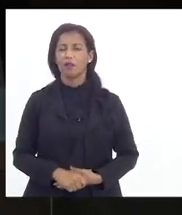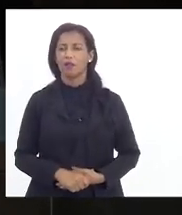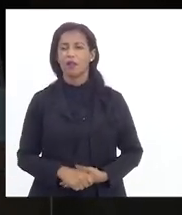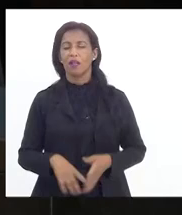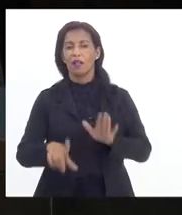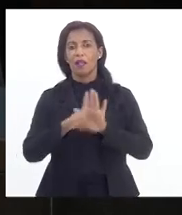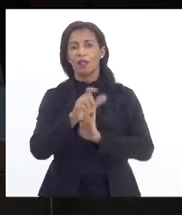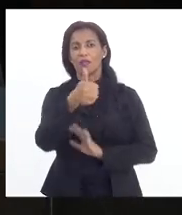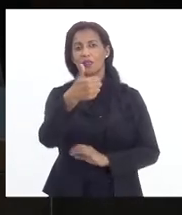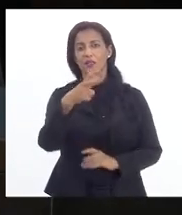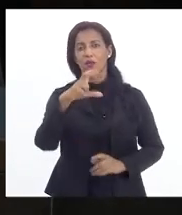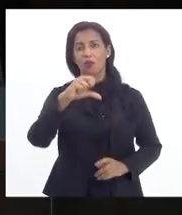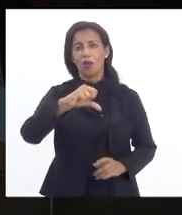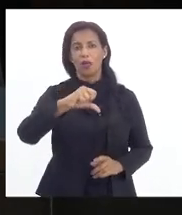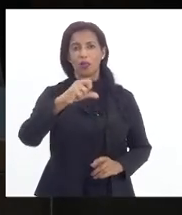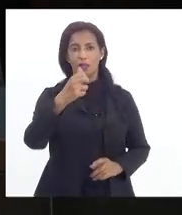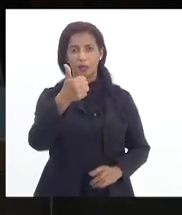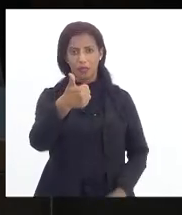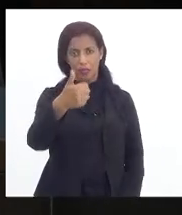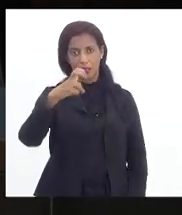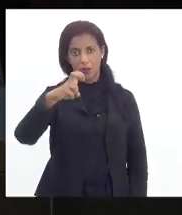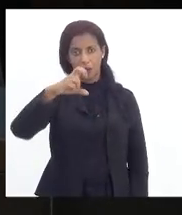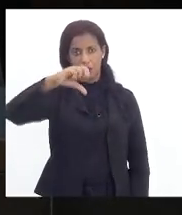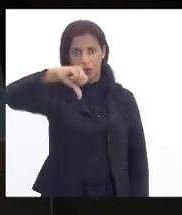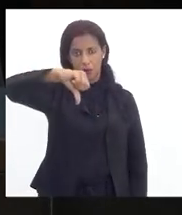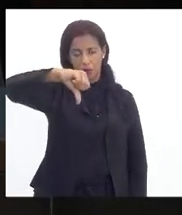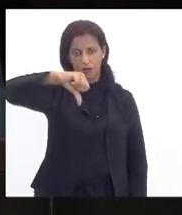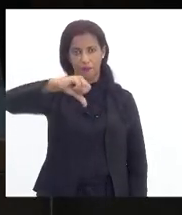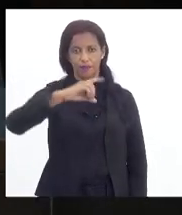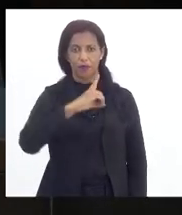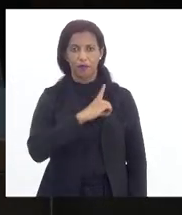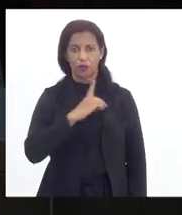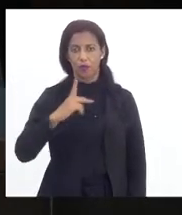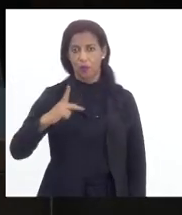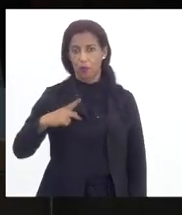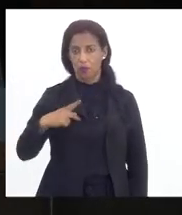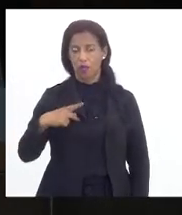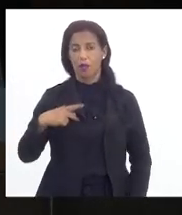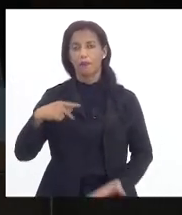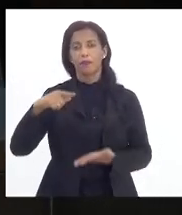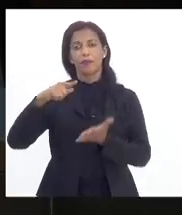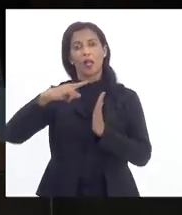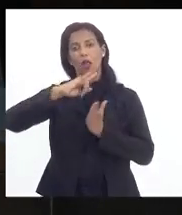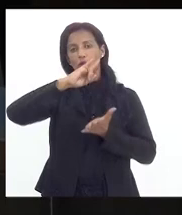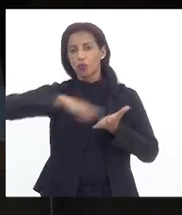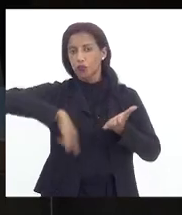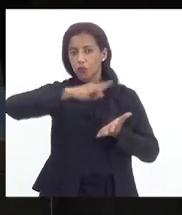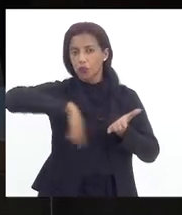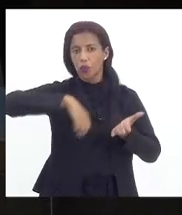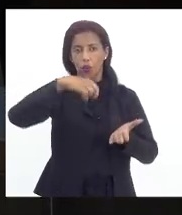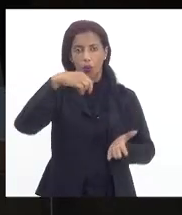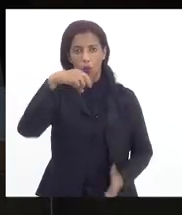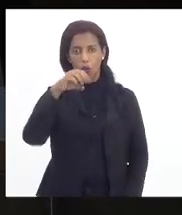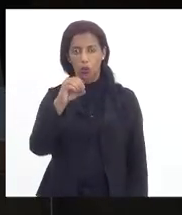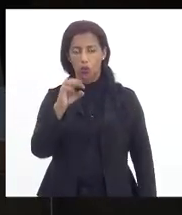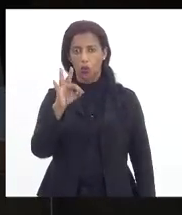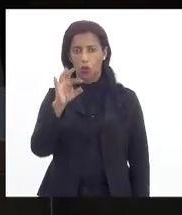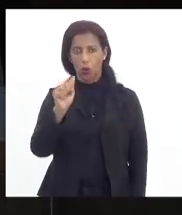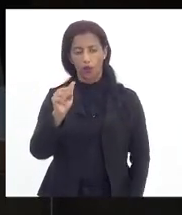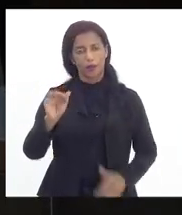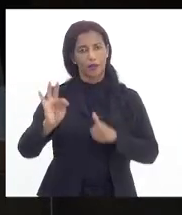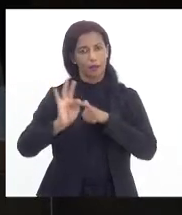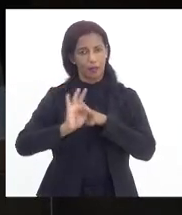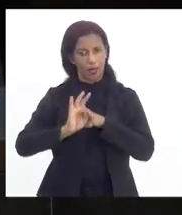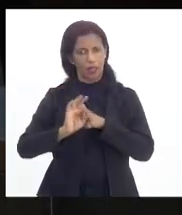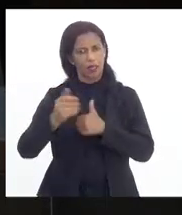ler 159 Abrir sensor ia então emitiu nota técnica sobre o Decreto eu coloquei